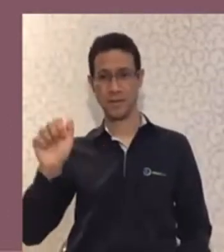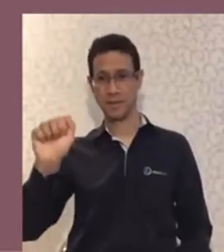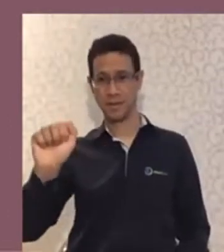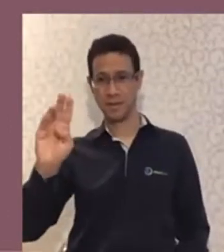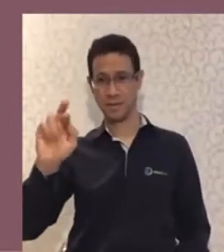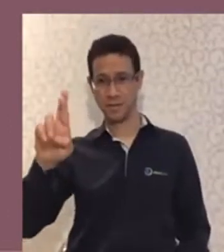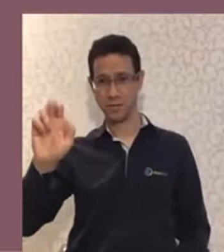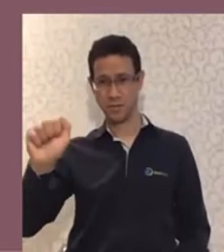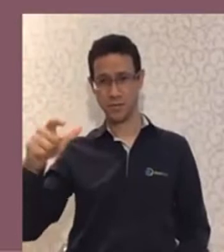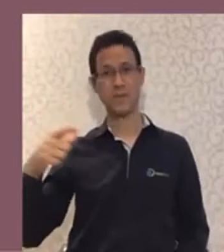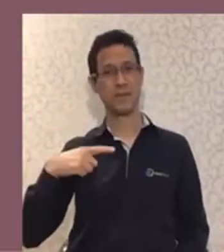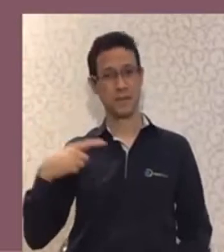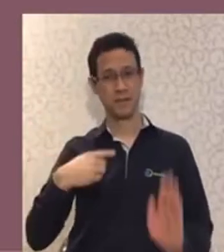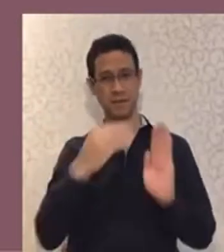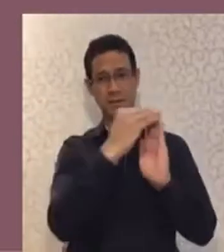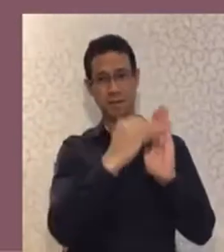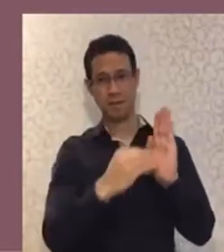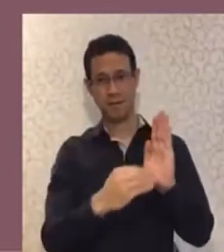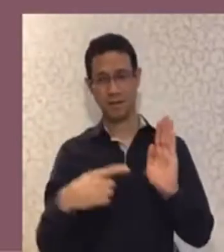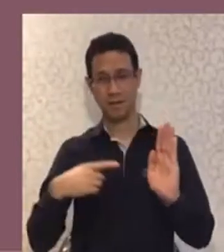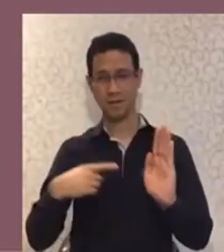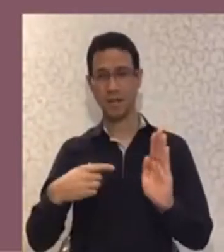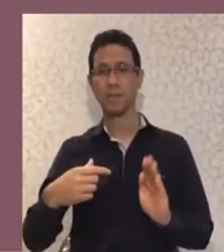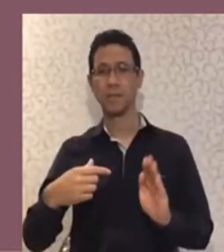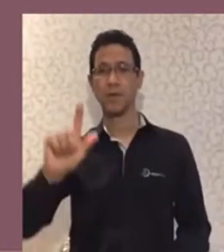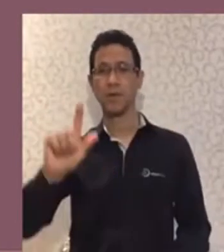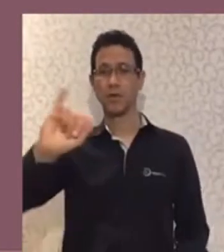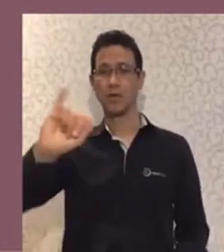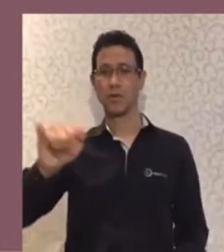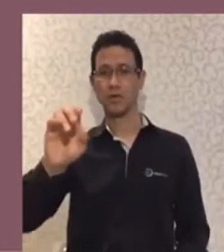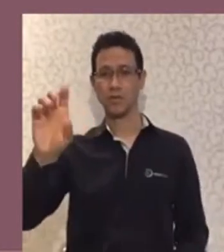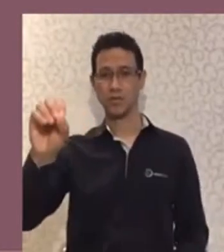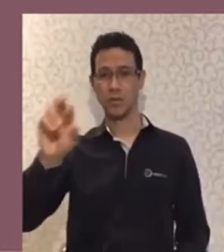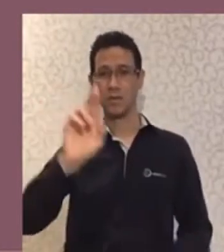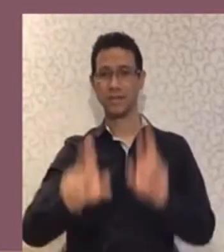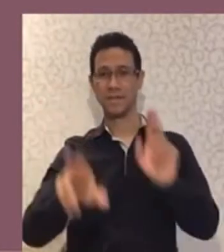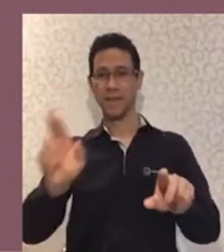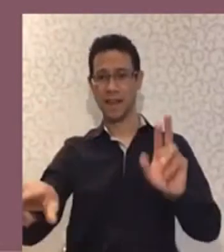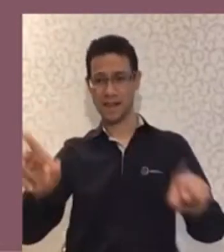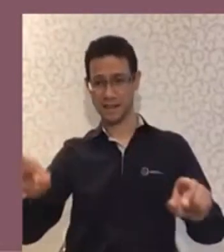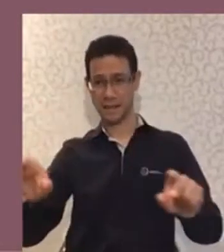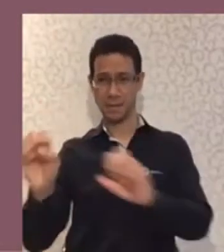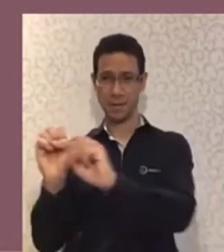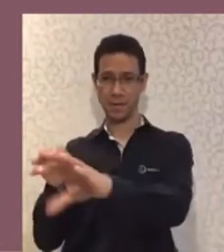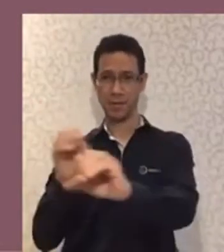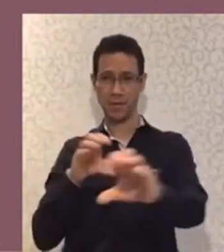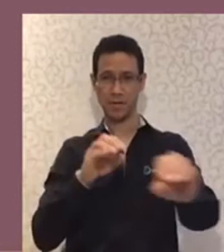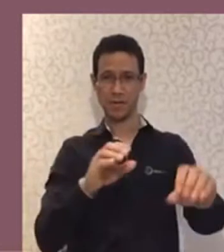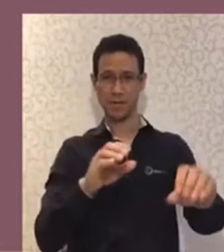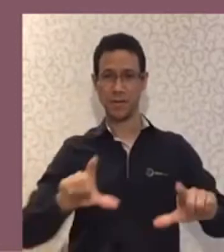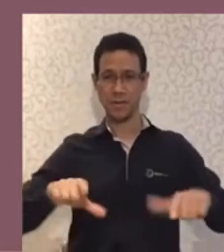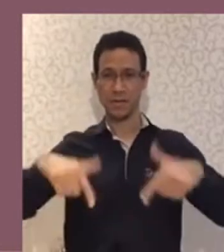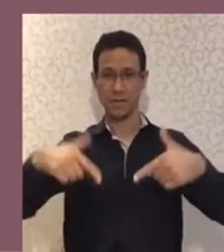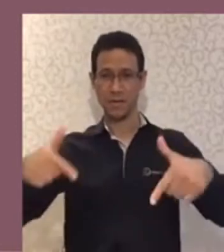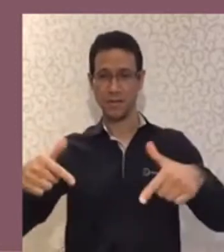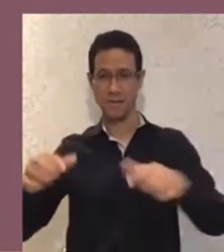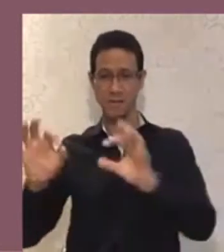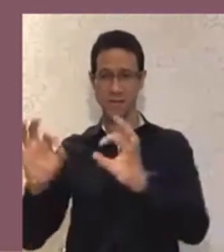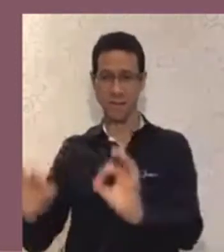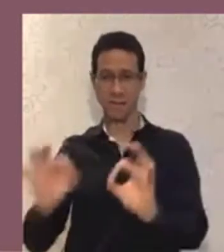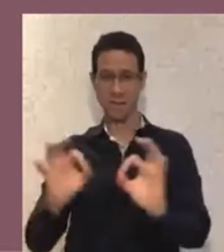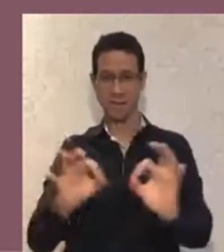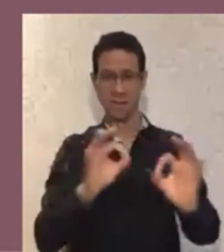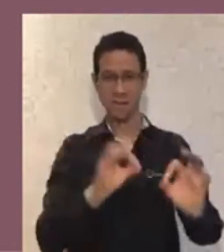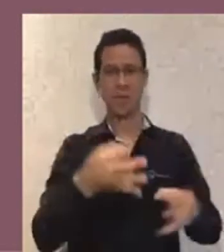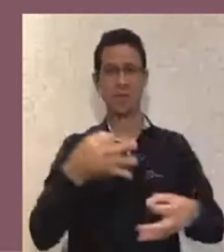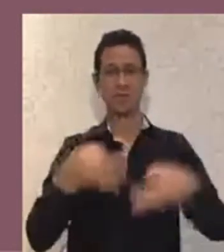destacam-se O Jogo das Diferenças, Educação e Ações Afirmativas entre a Justiça Simbólica e a